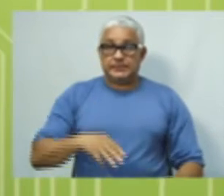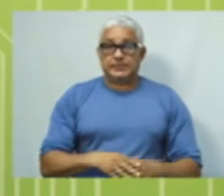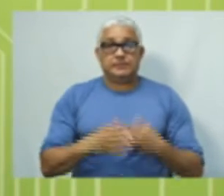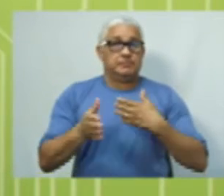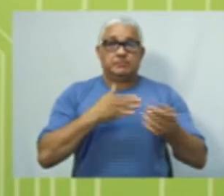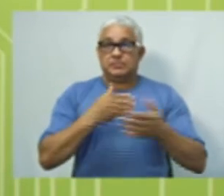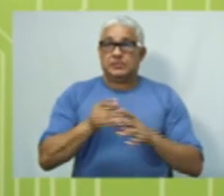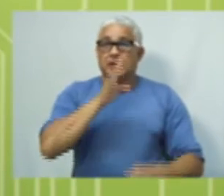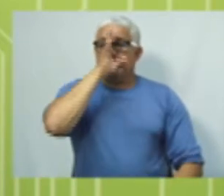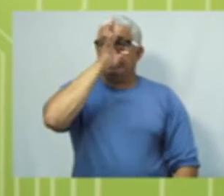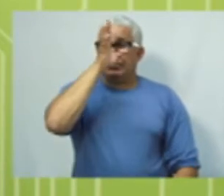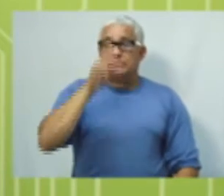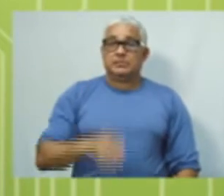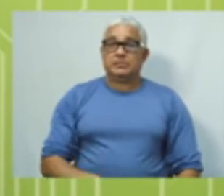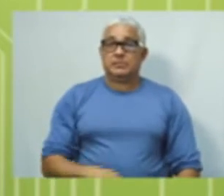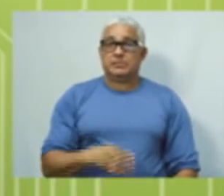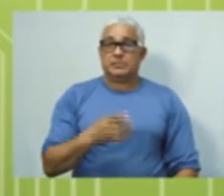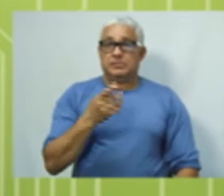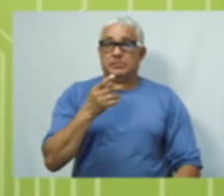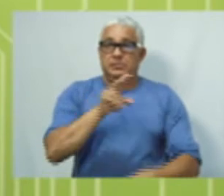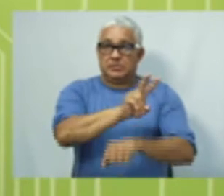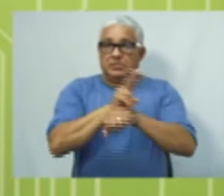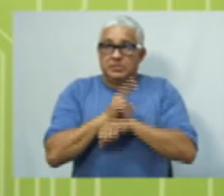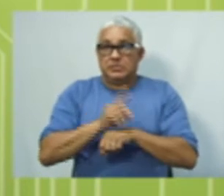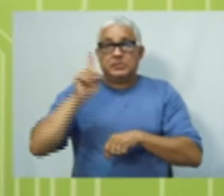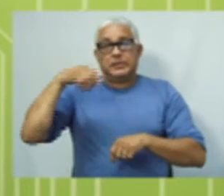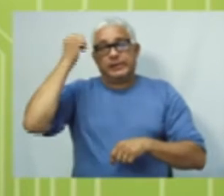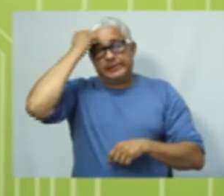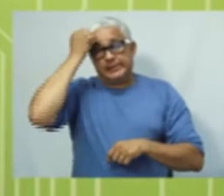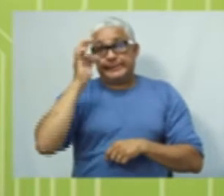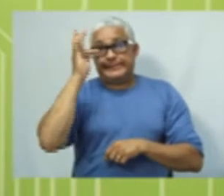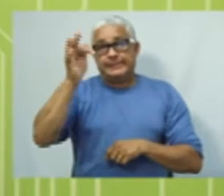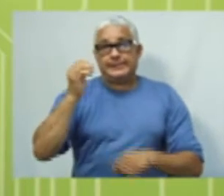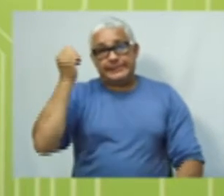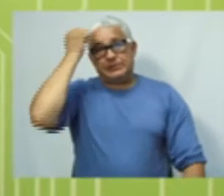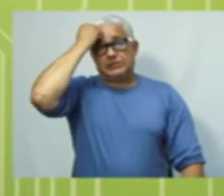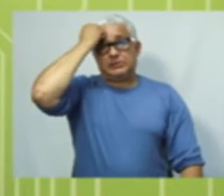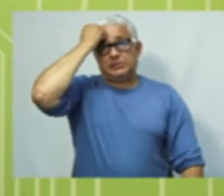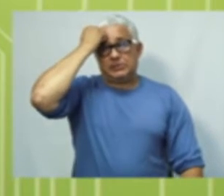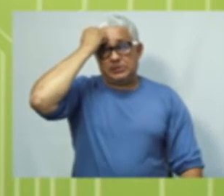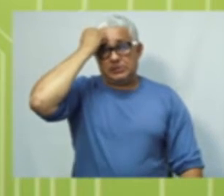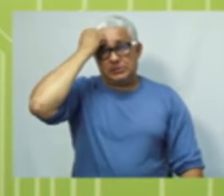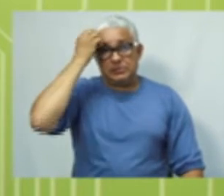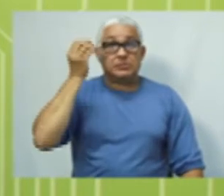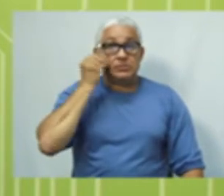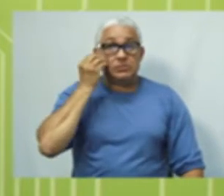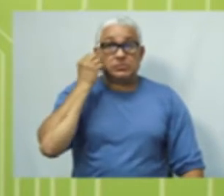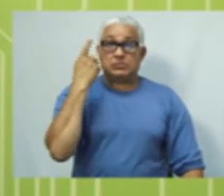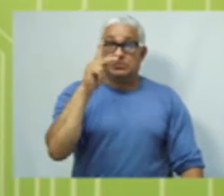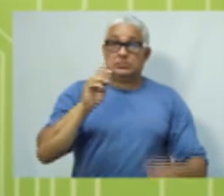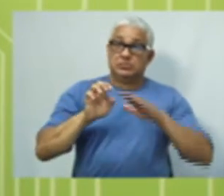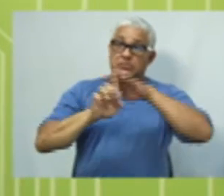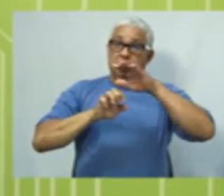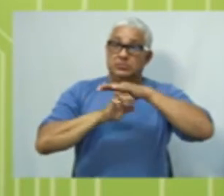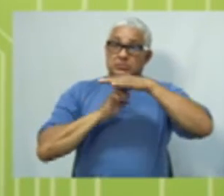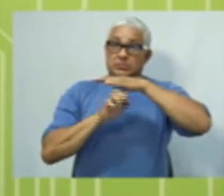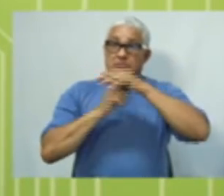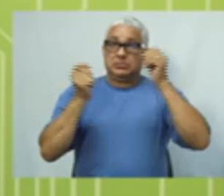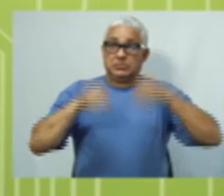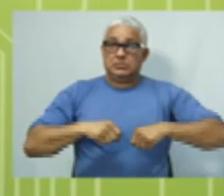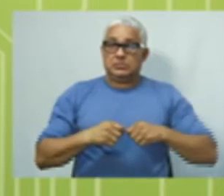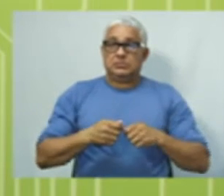fazendo um financiamento que possa depois se arrepender. Verifica, né, se a tua empresa não tem condições de